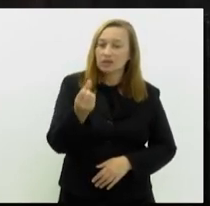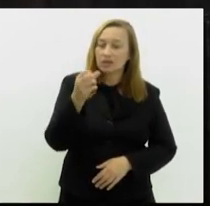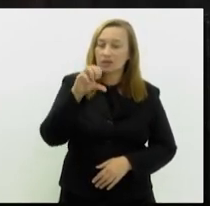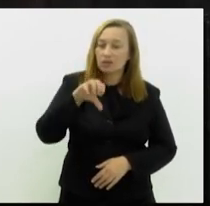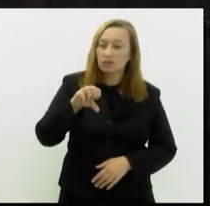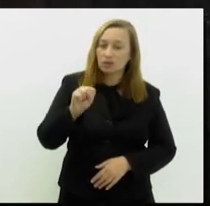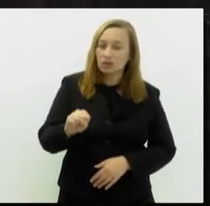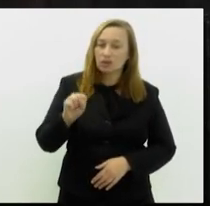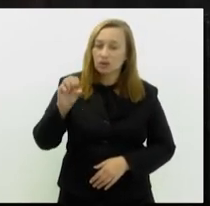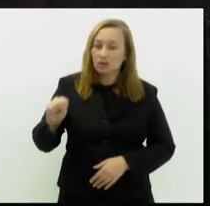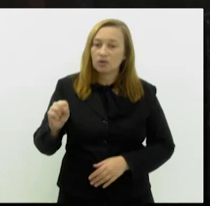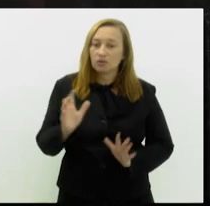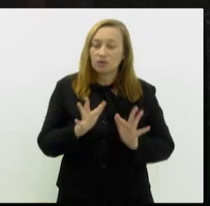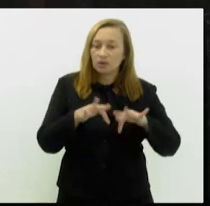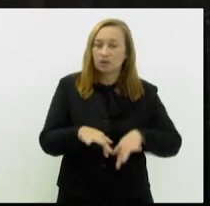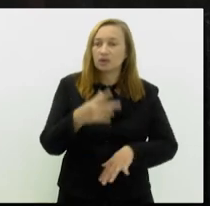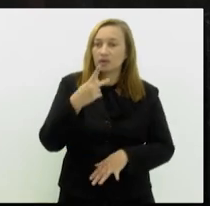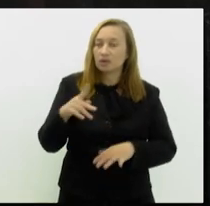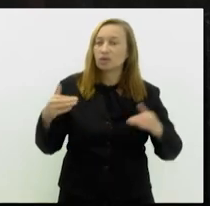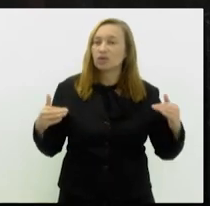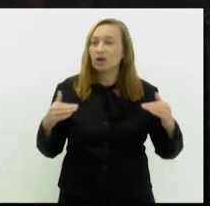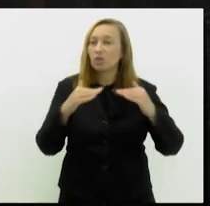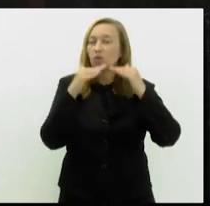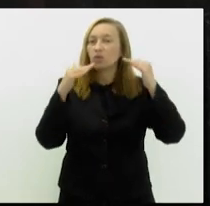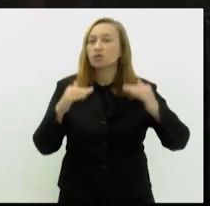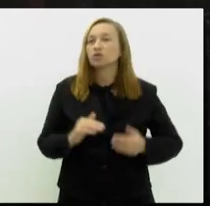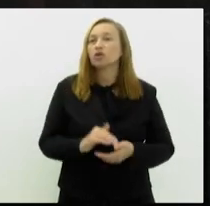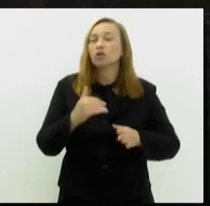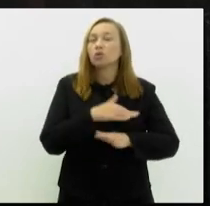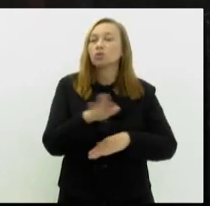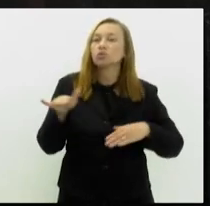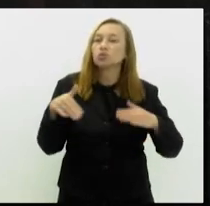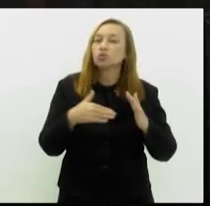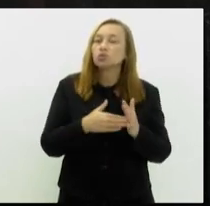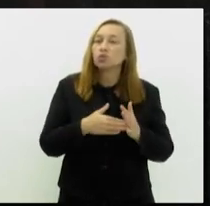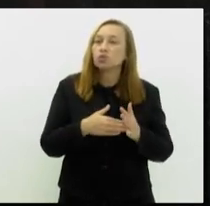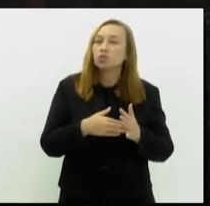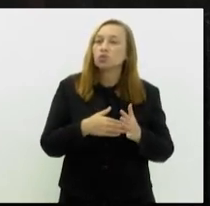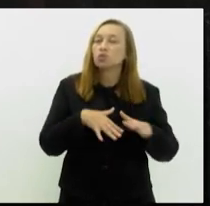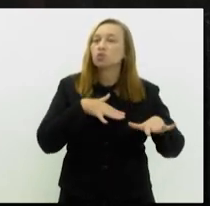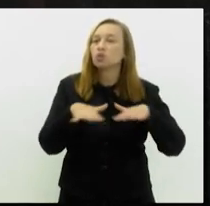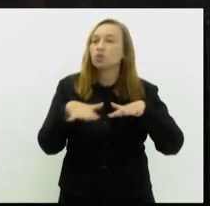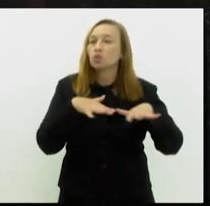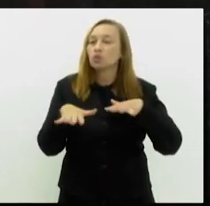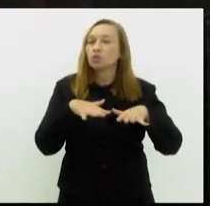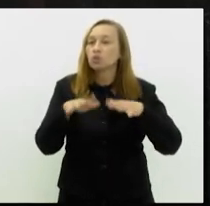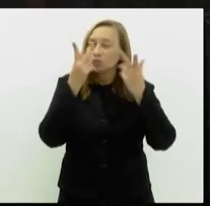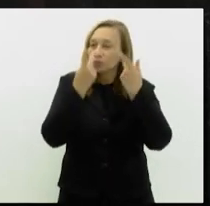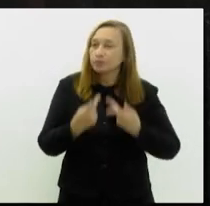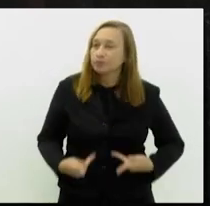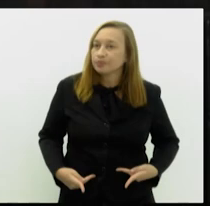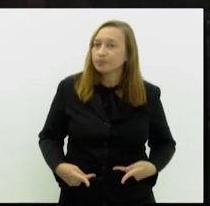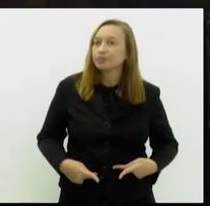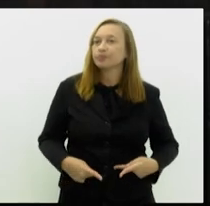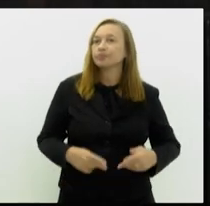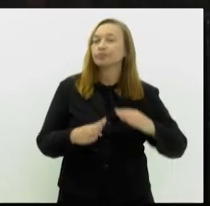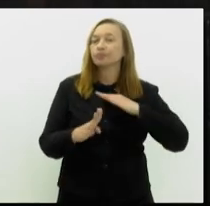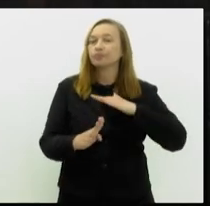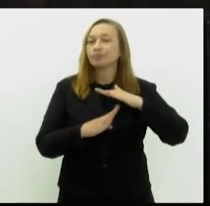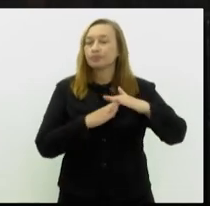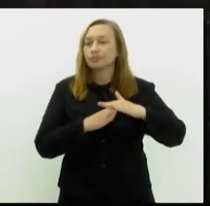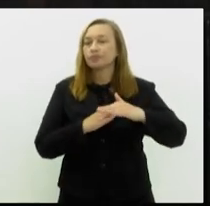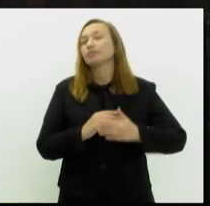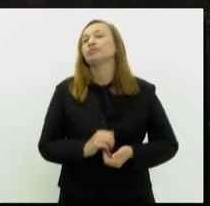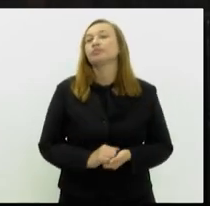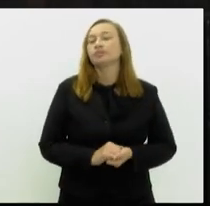cumprimento dela está de acordo com todo o movimento humanitário de migração e refúgio